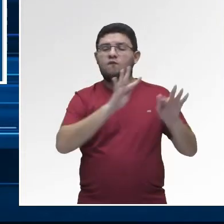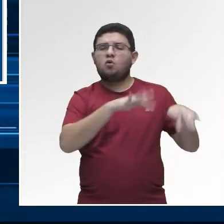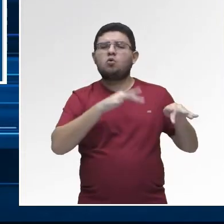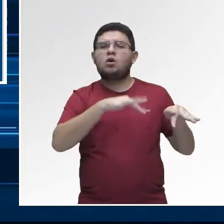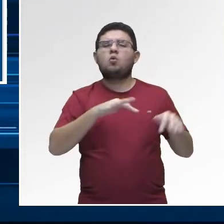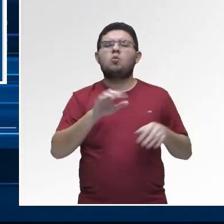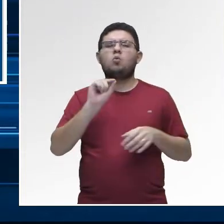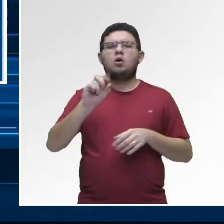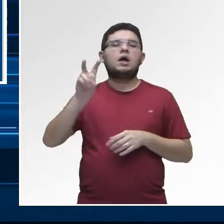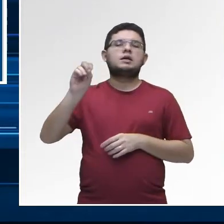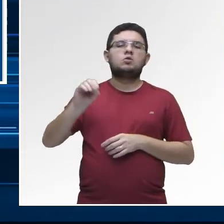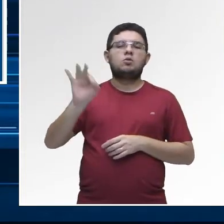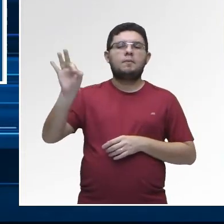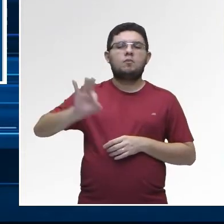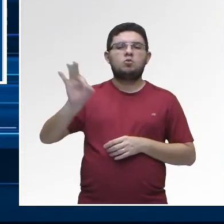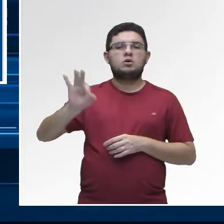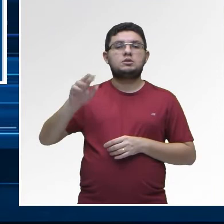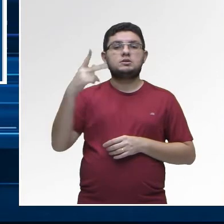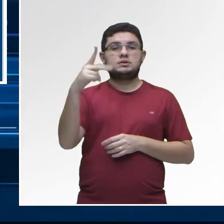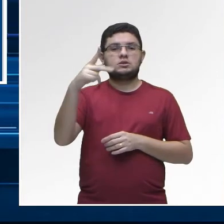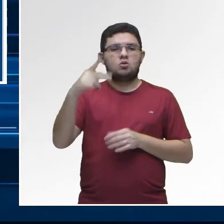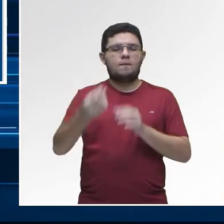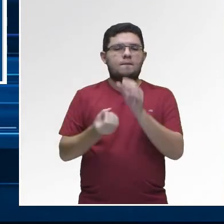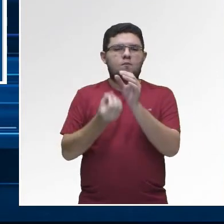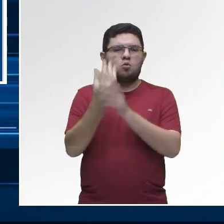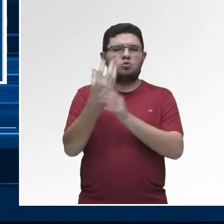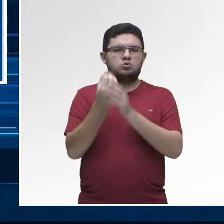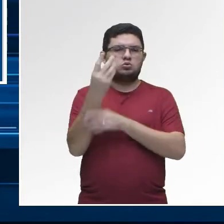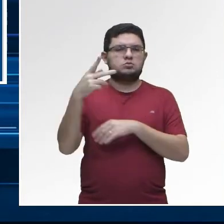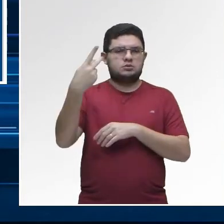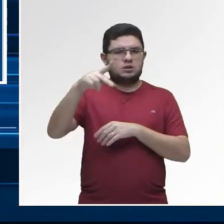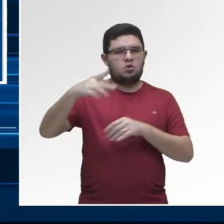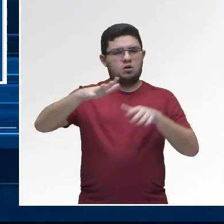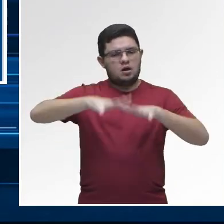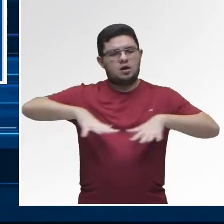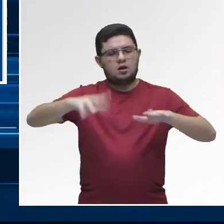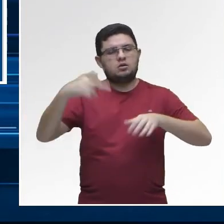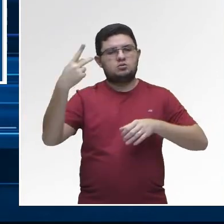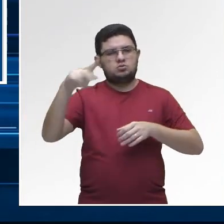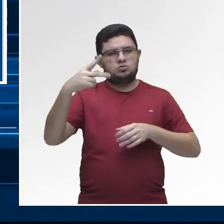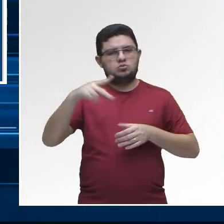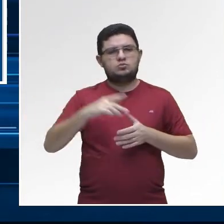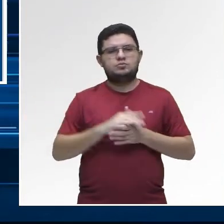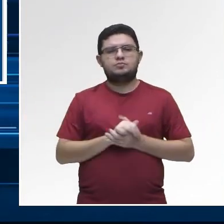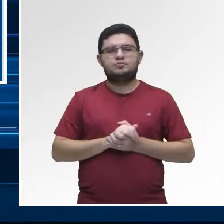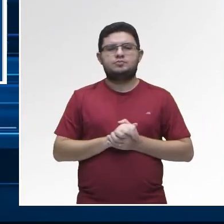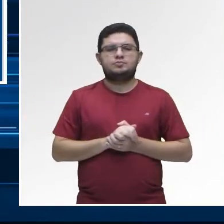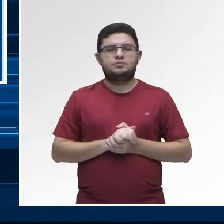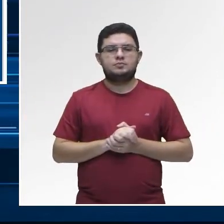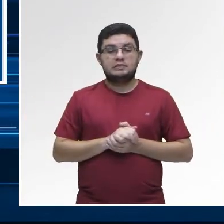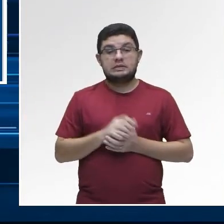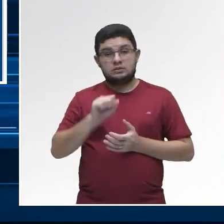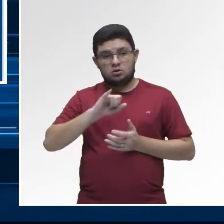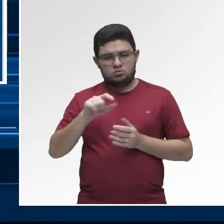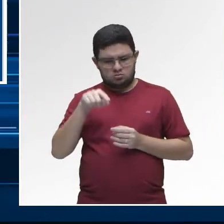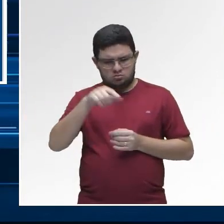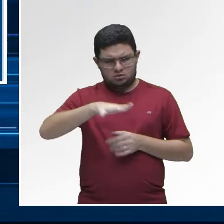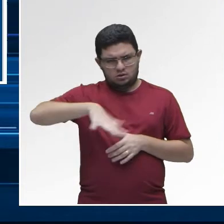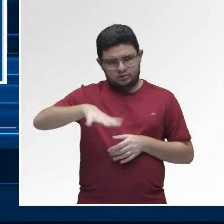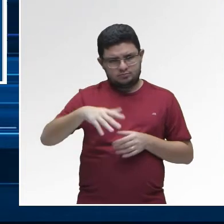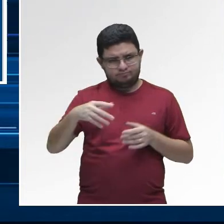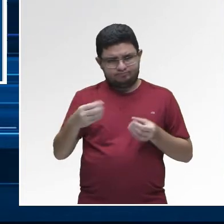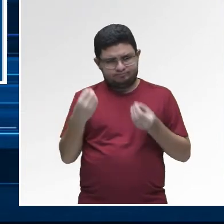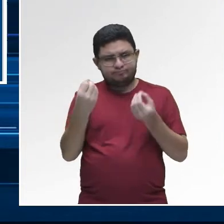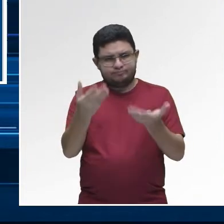50% do que você produzia na sua terra, naquela terra lá que ele tinha cedido para você. Olha, você tem essa terra aqui, vou te ceder esse pedaço de